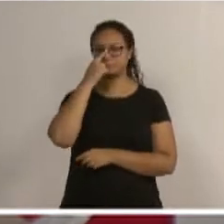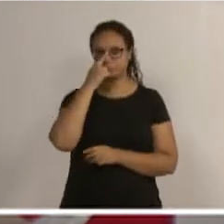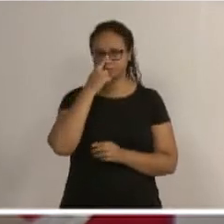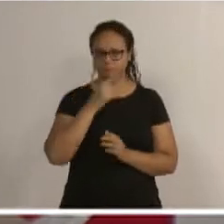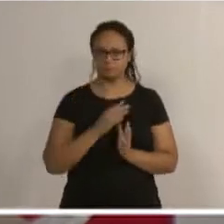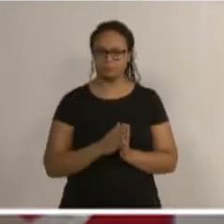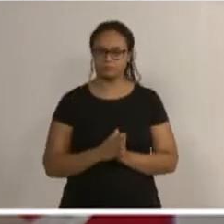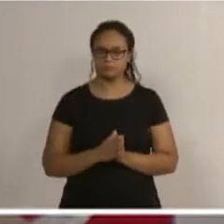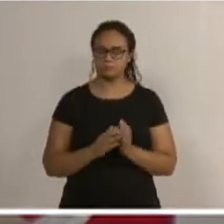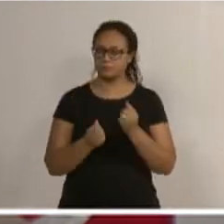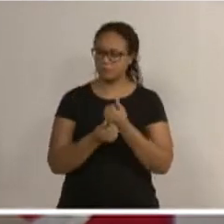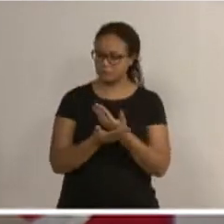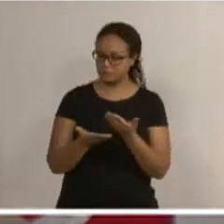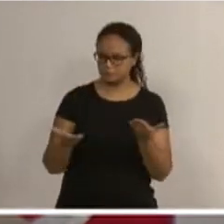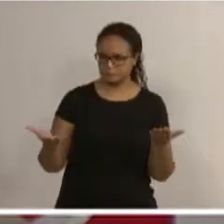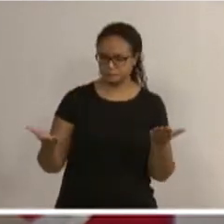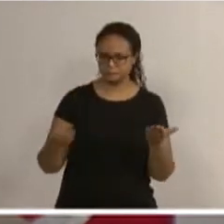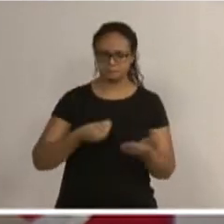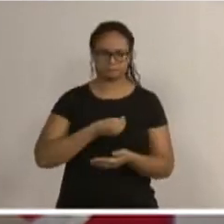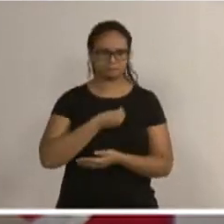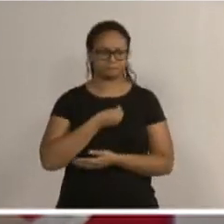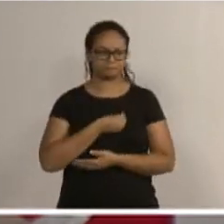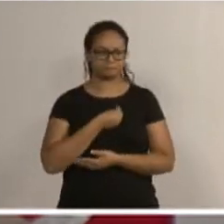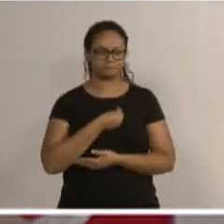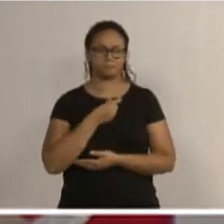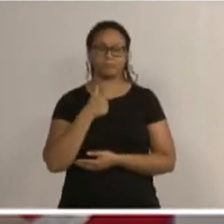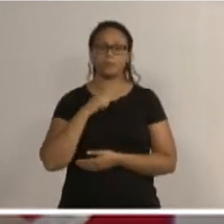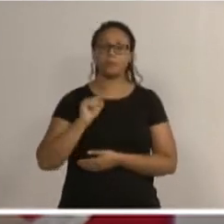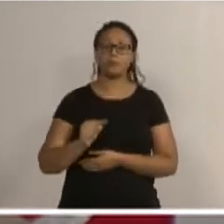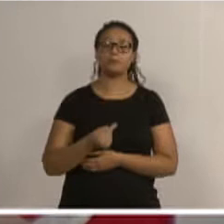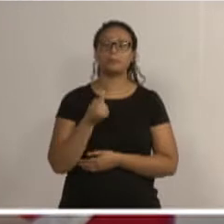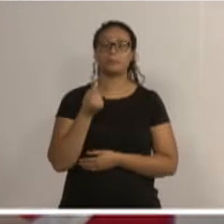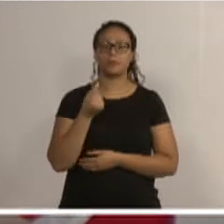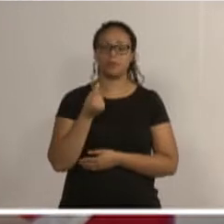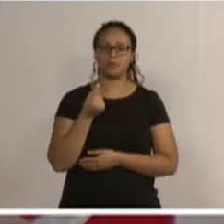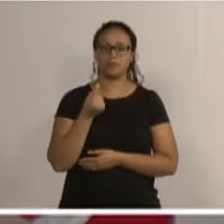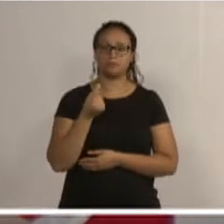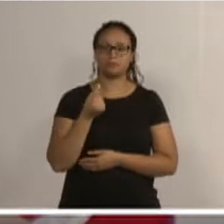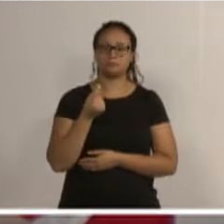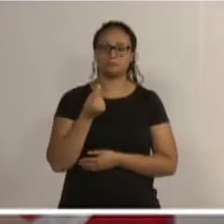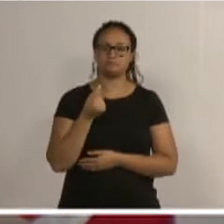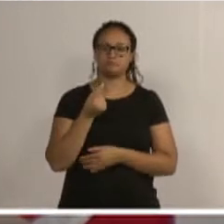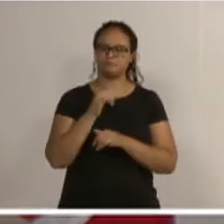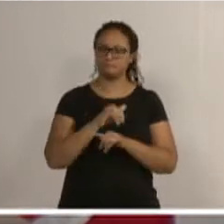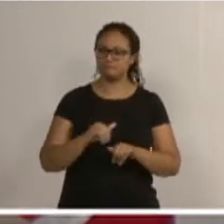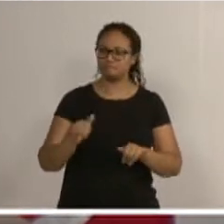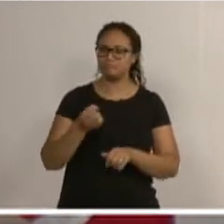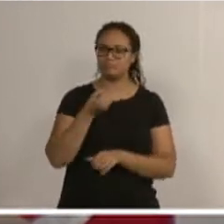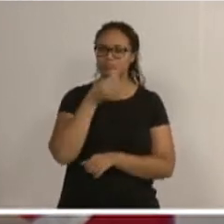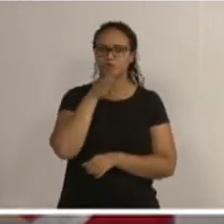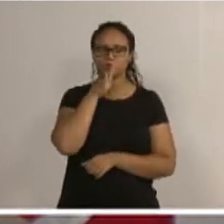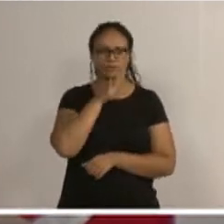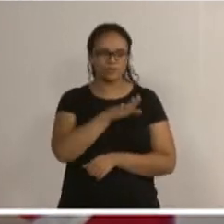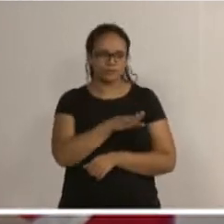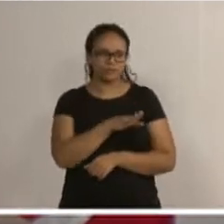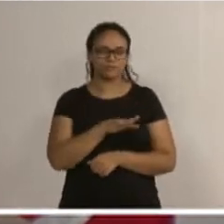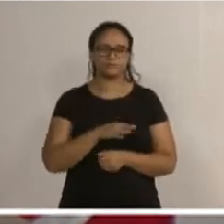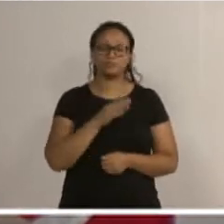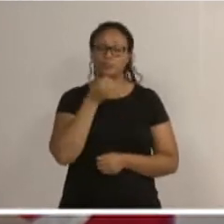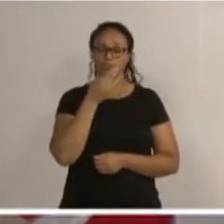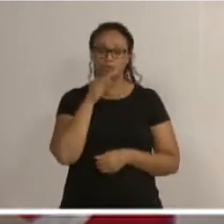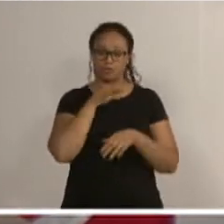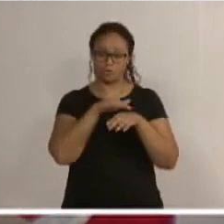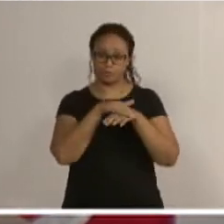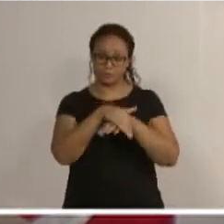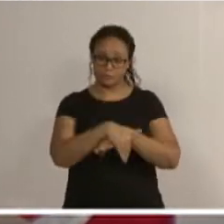senhoras e senhores. Em primeiro lugar, eu quero saudar a todos com cordial boa noite, em nome do prefeito Napoleão Bernardes,